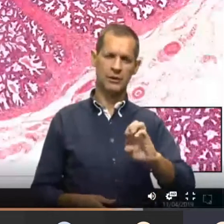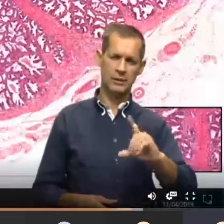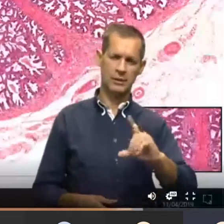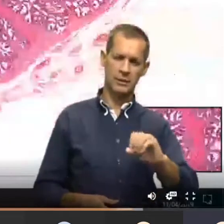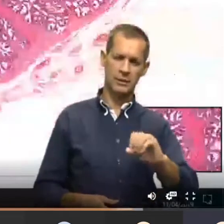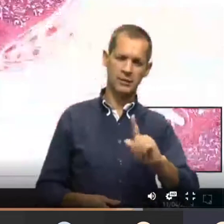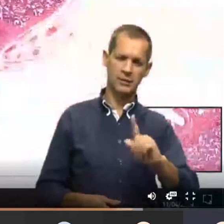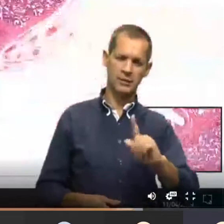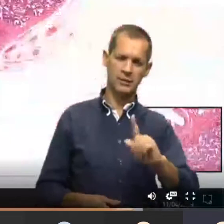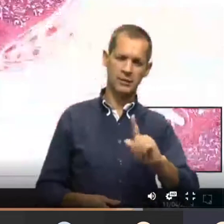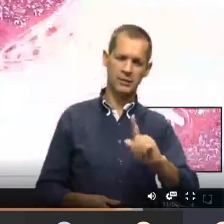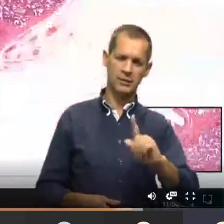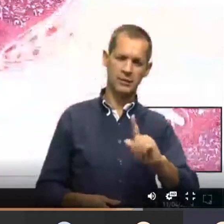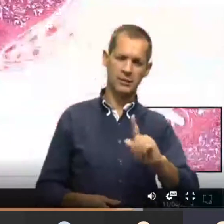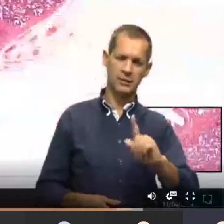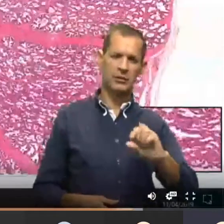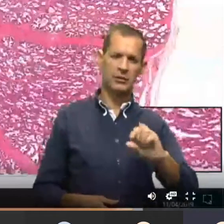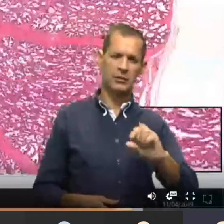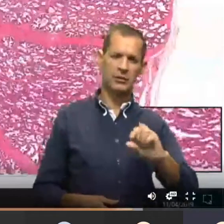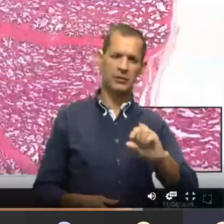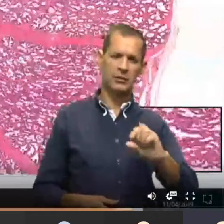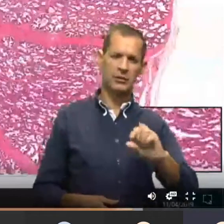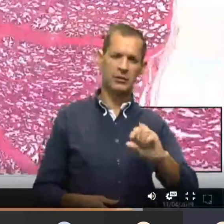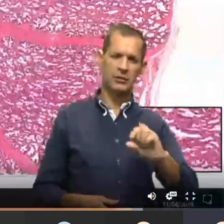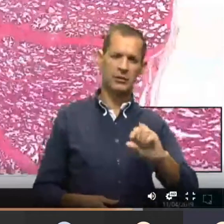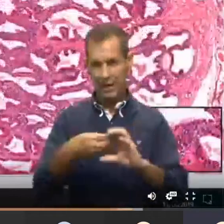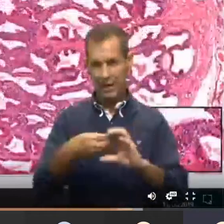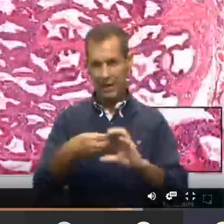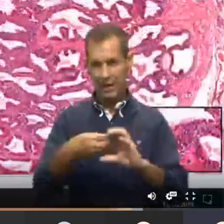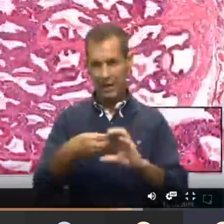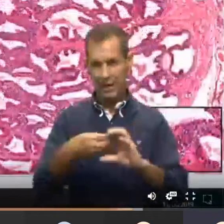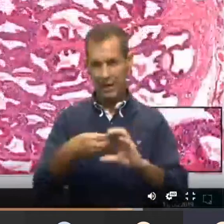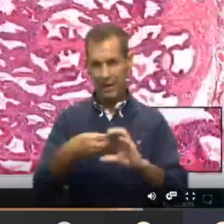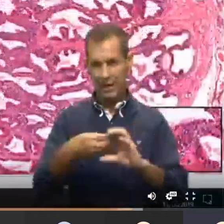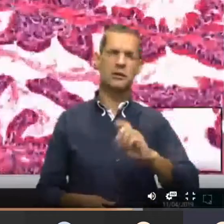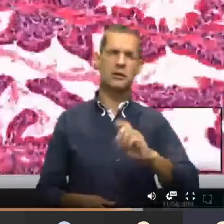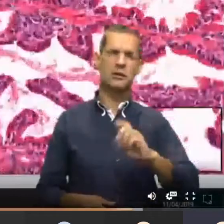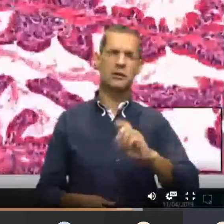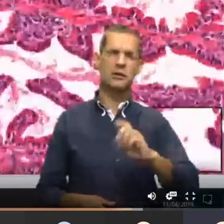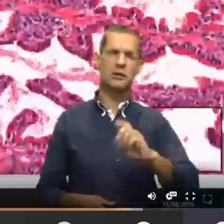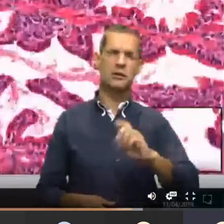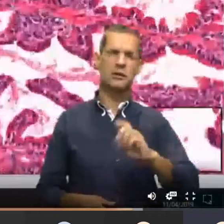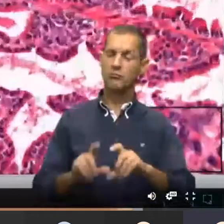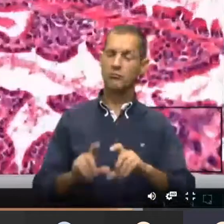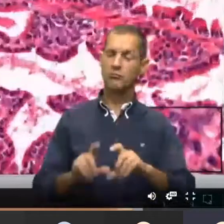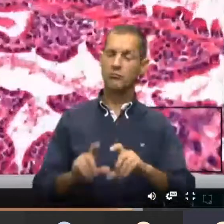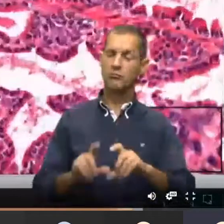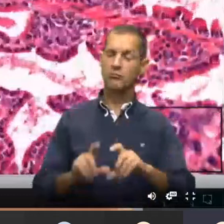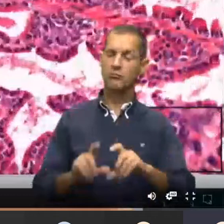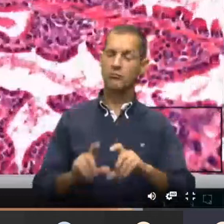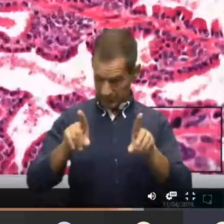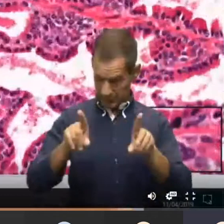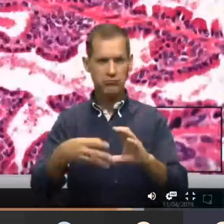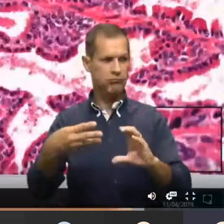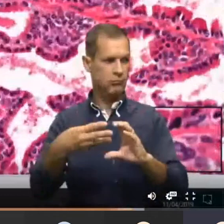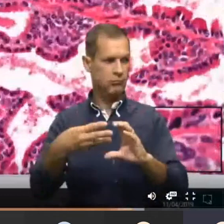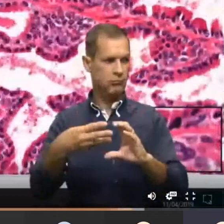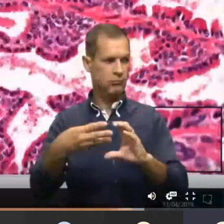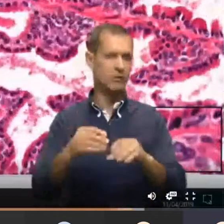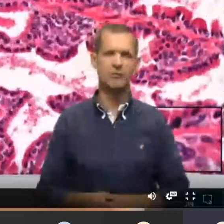né? Então, vamos ver também as células do epitélio granular no maior aumento. Olhem aqui, observem que